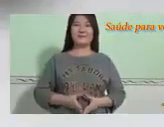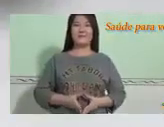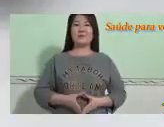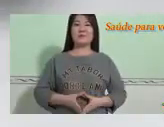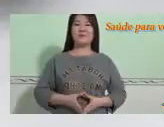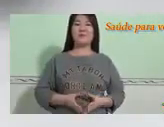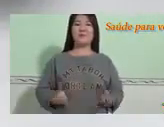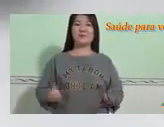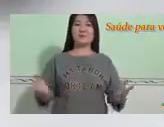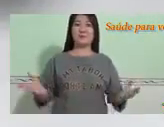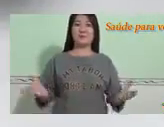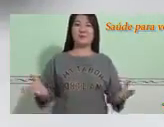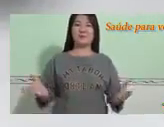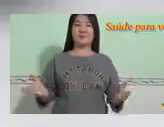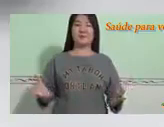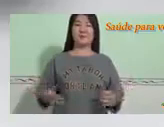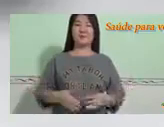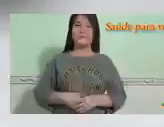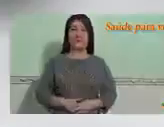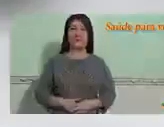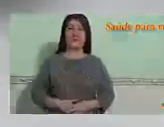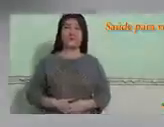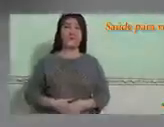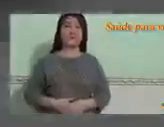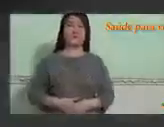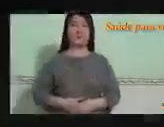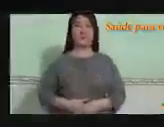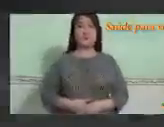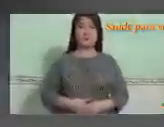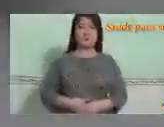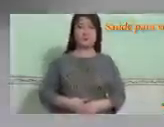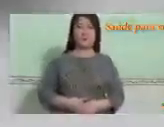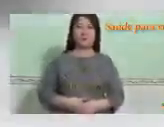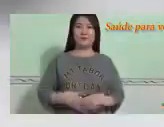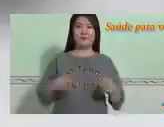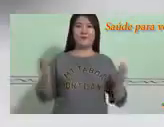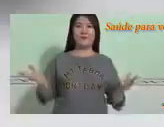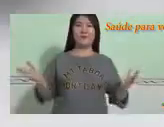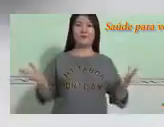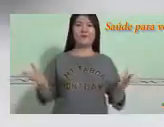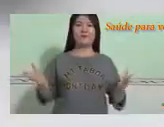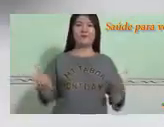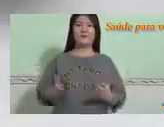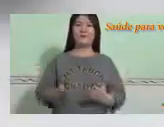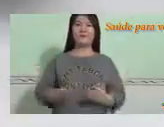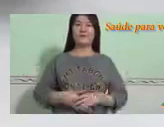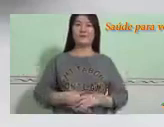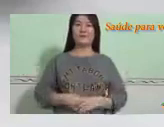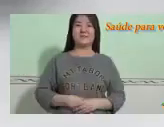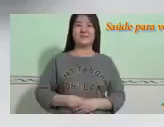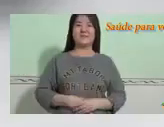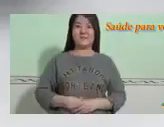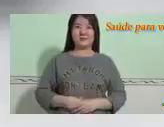Esses distúrbios cerebrais provocam alterações de personalidade, de comportamento, ou elevam a dificuldade de compreender e